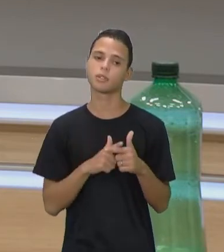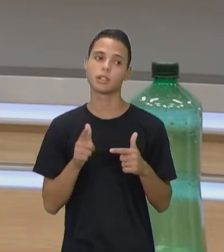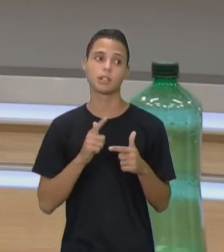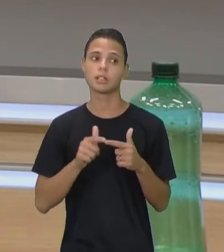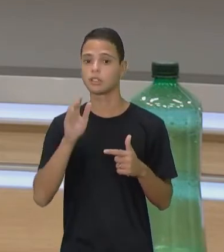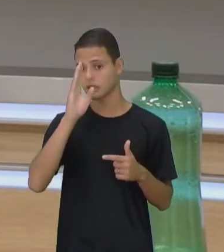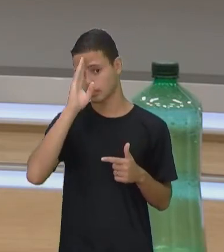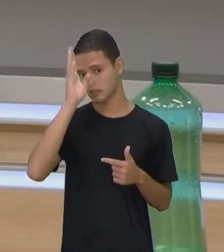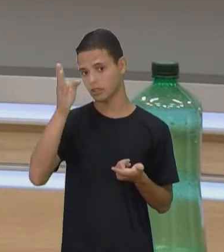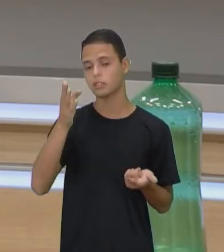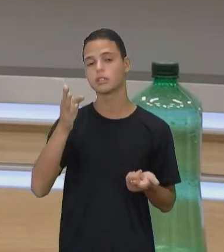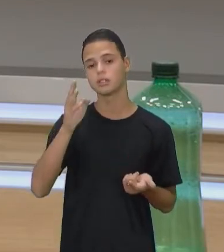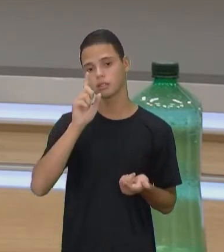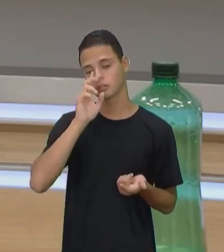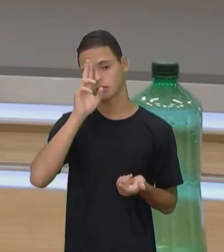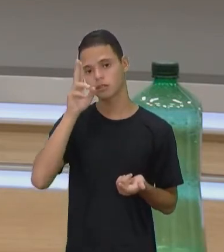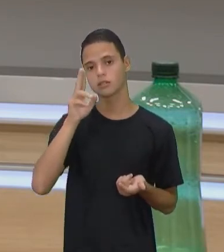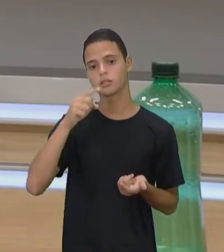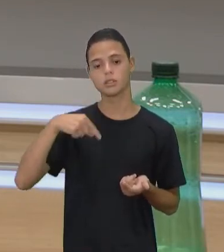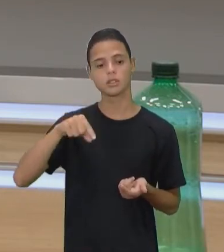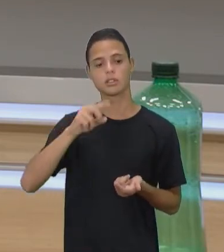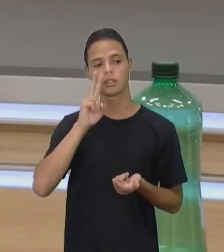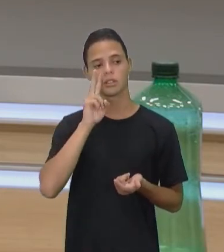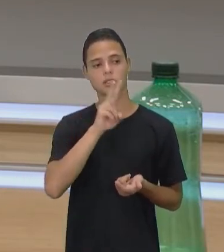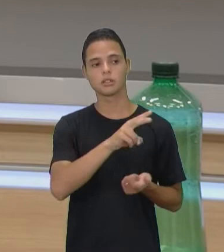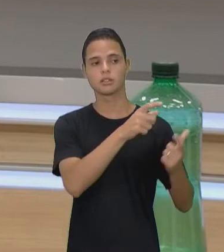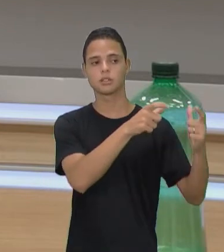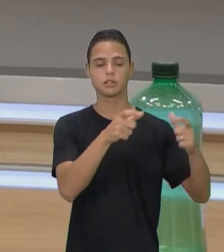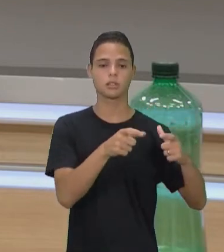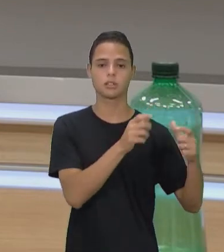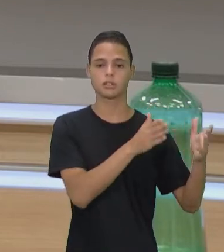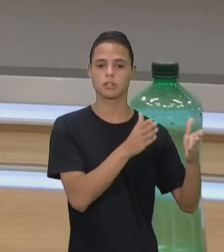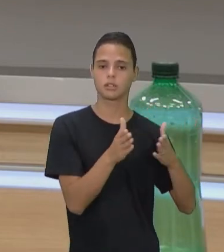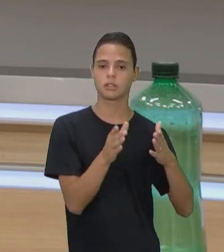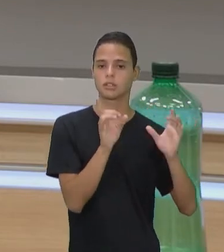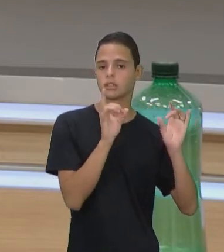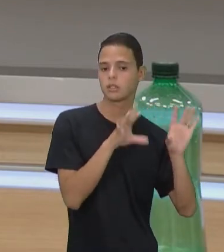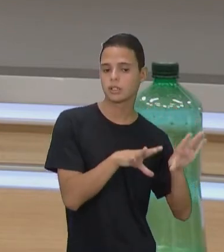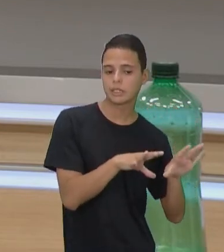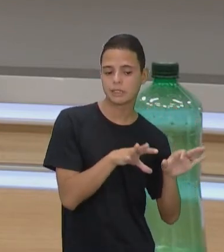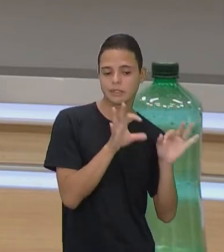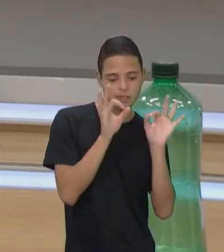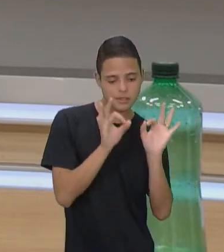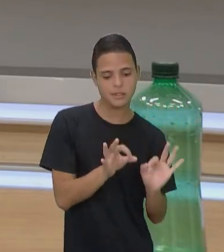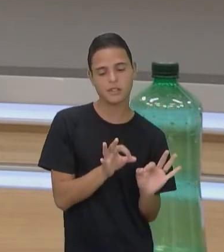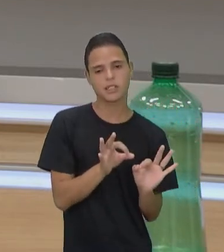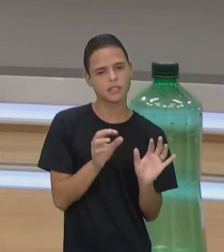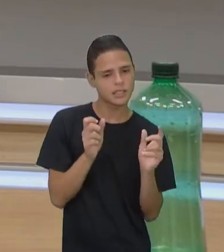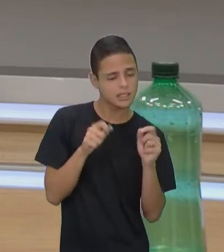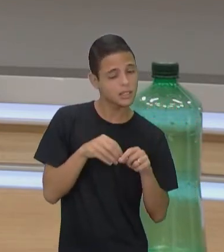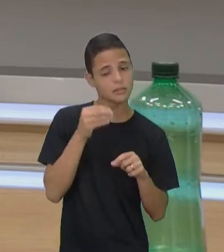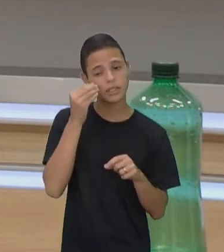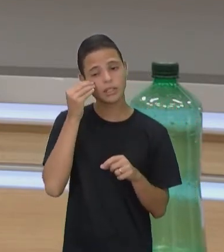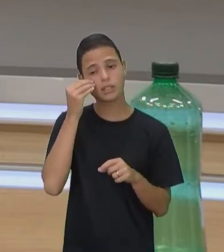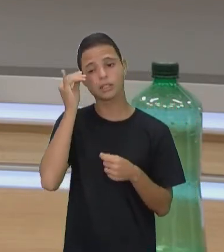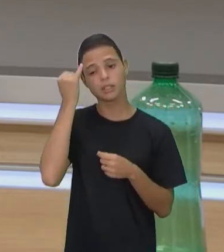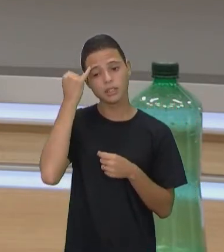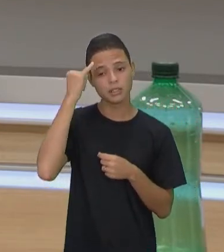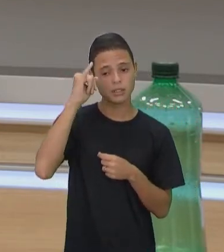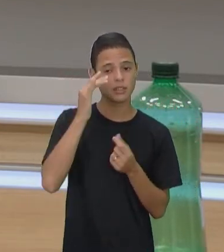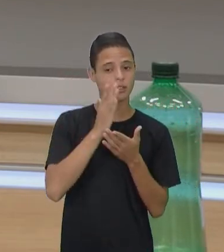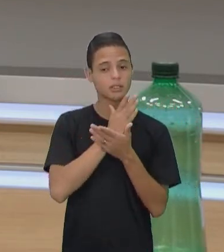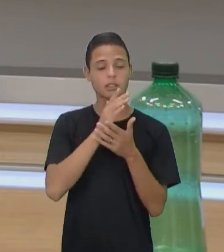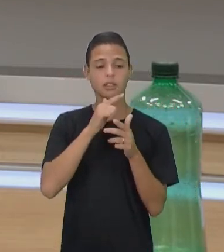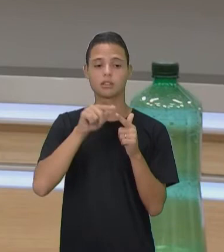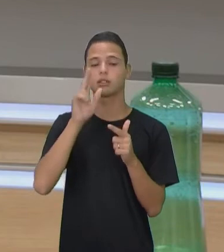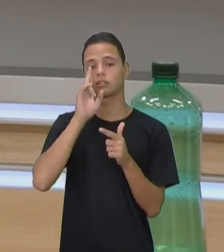Então, quando a gente pensa no aterro sanitário, a gente pensa no despejo correto, né? Não correto, mas o que a gente consegue ver hoje como